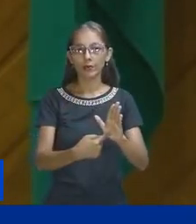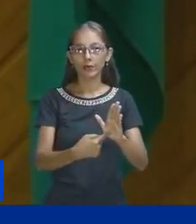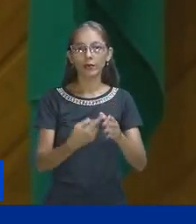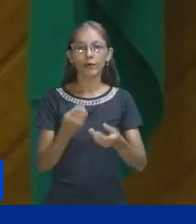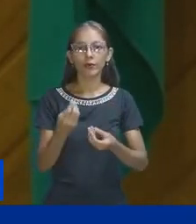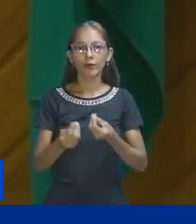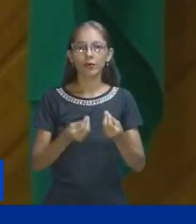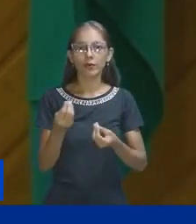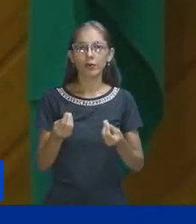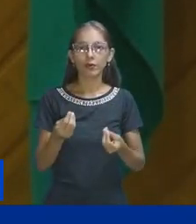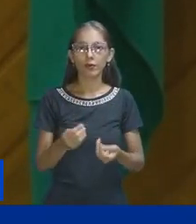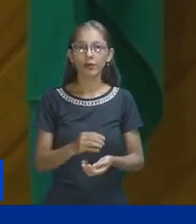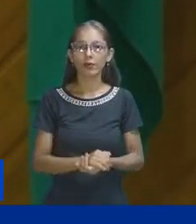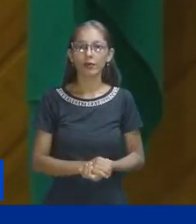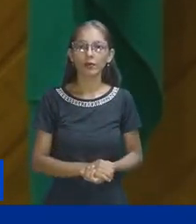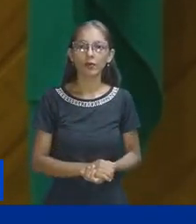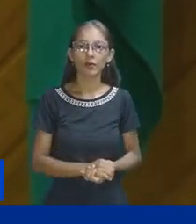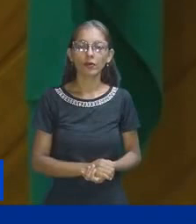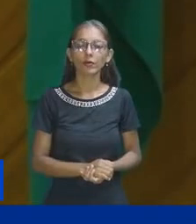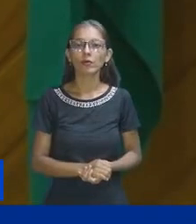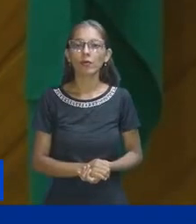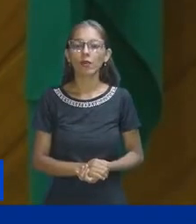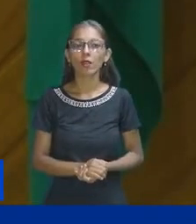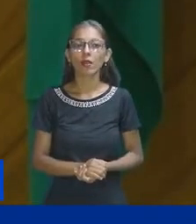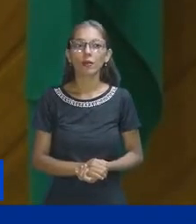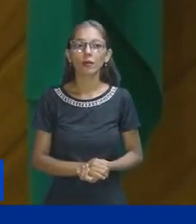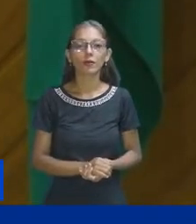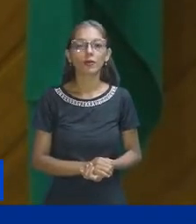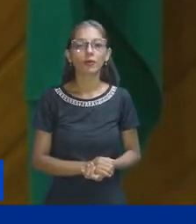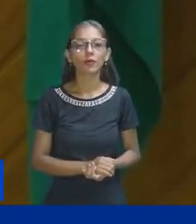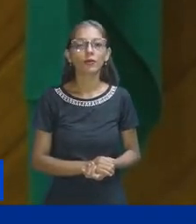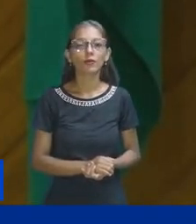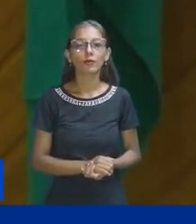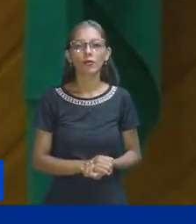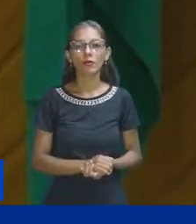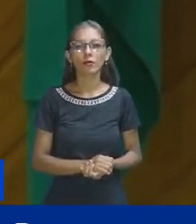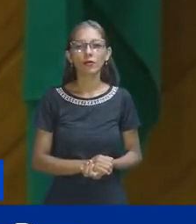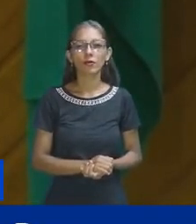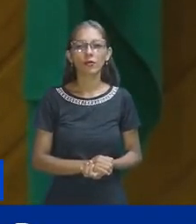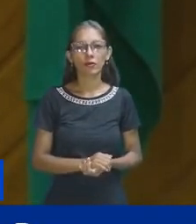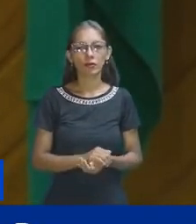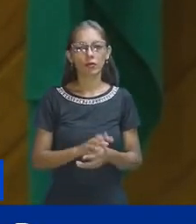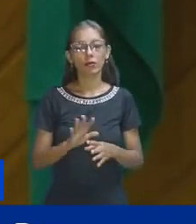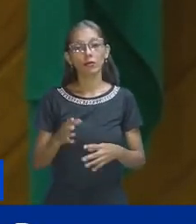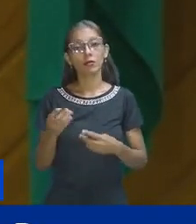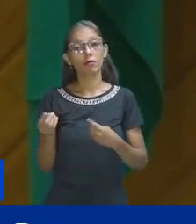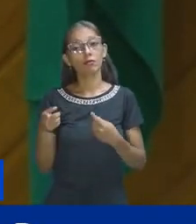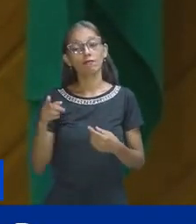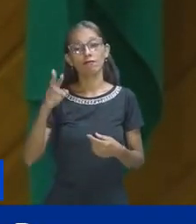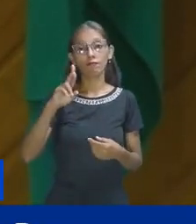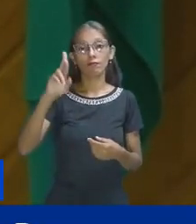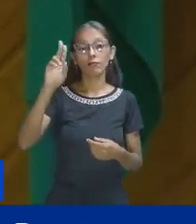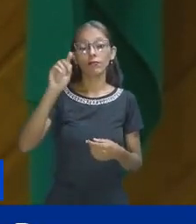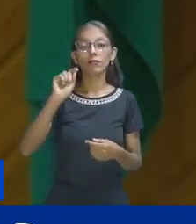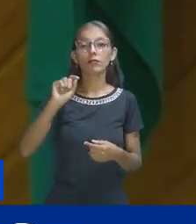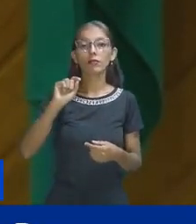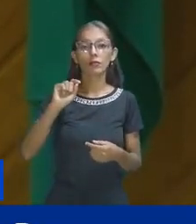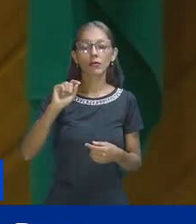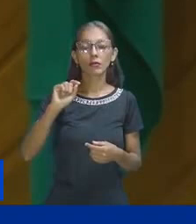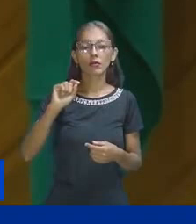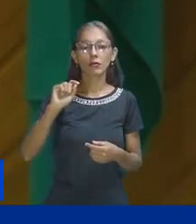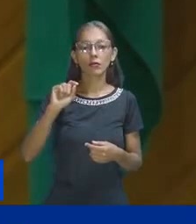atendido uma das bases para a procedência da AGE. Mas quanto à responsabilização, tem-se que